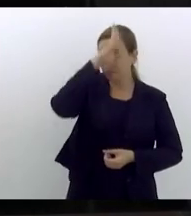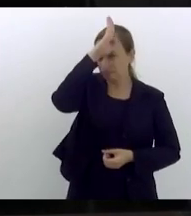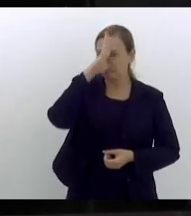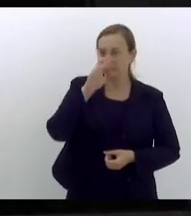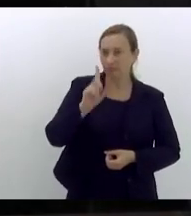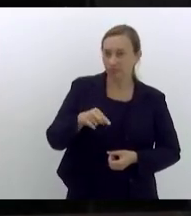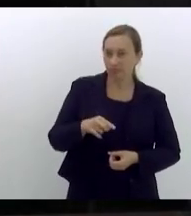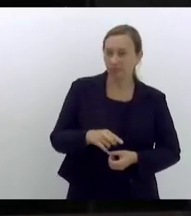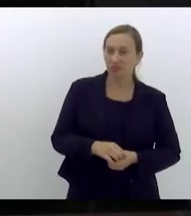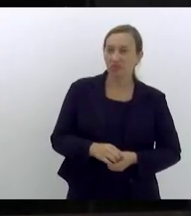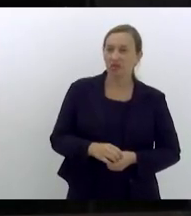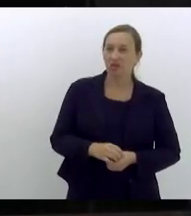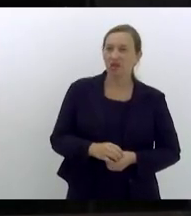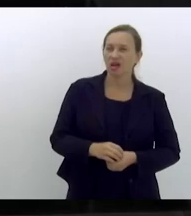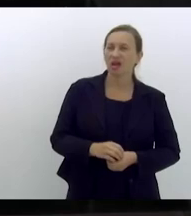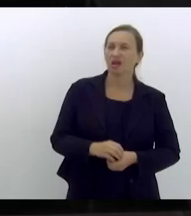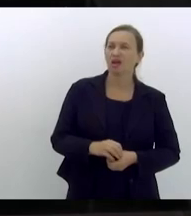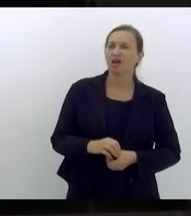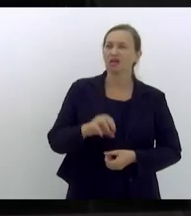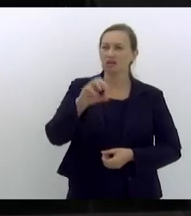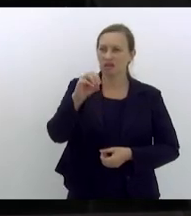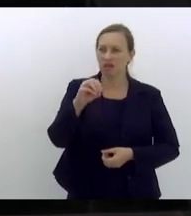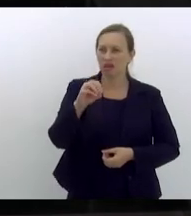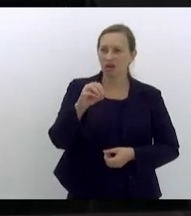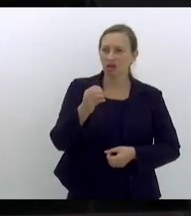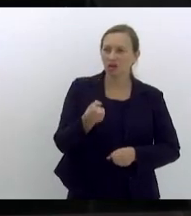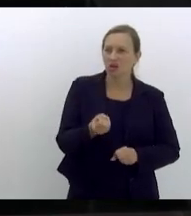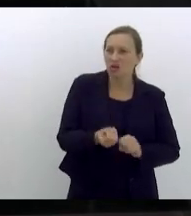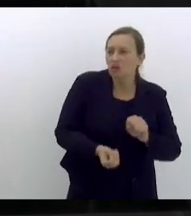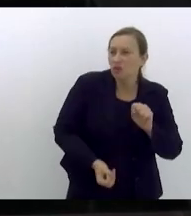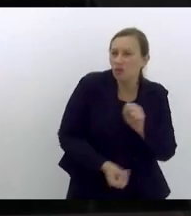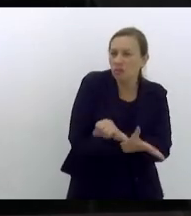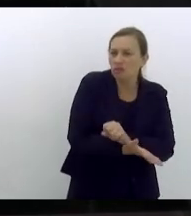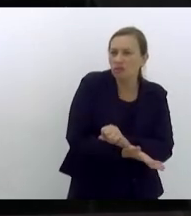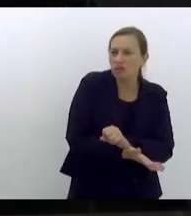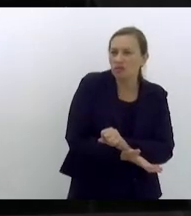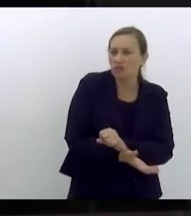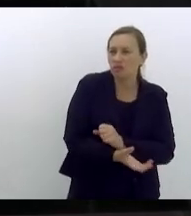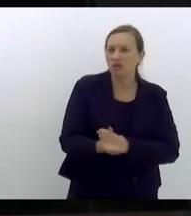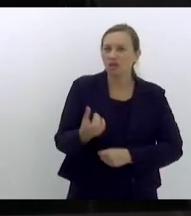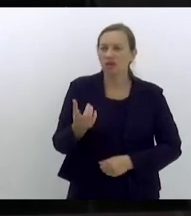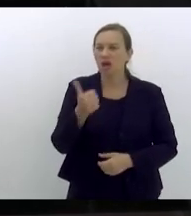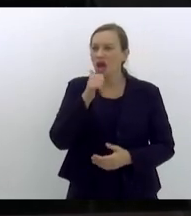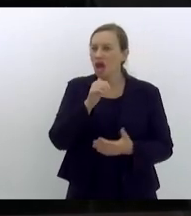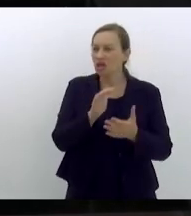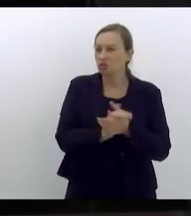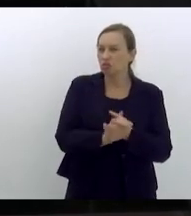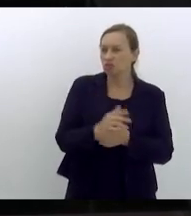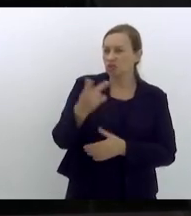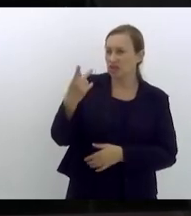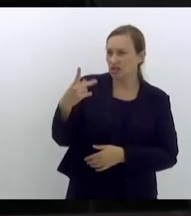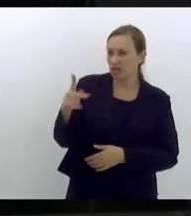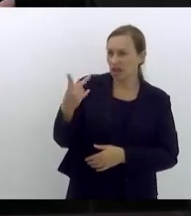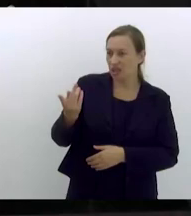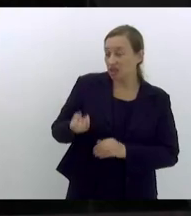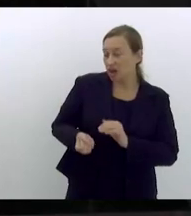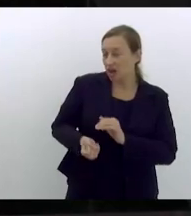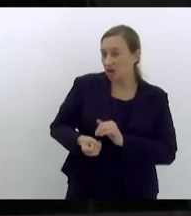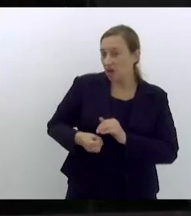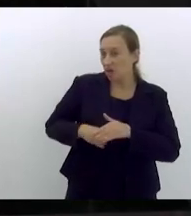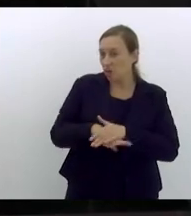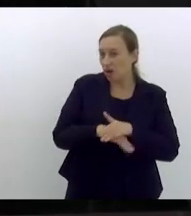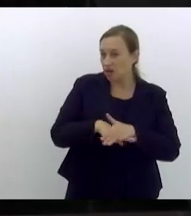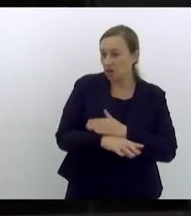zero corrupção enquanto a esposa dele tava guardando joias sauditas enquanto o filho dele sumiu